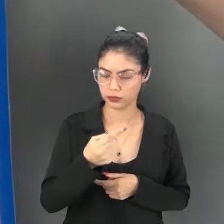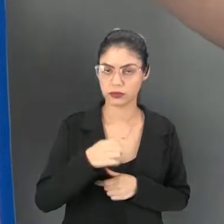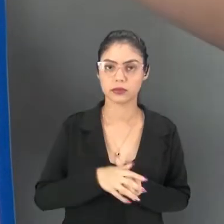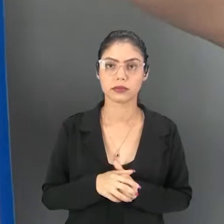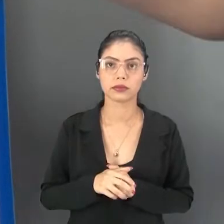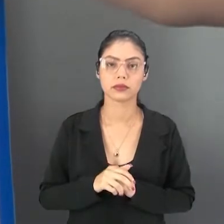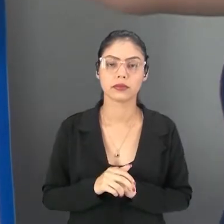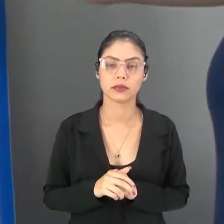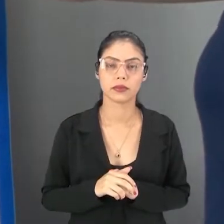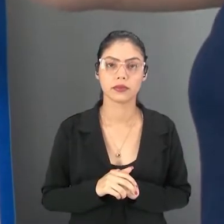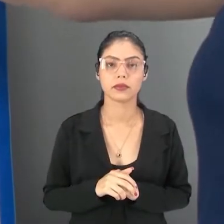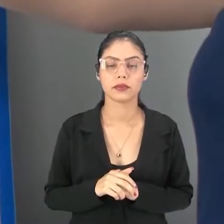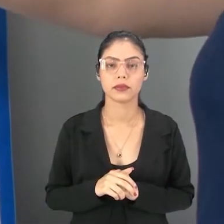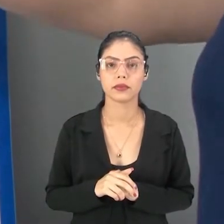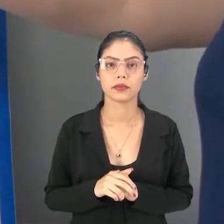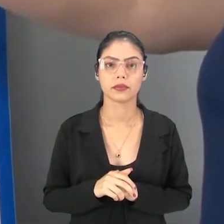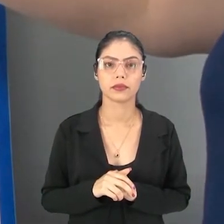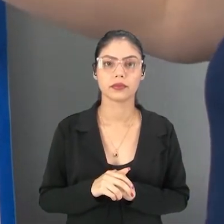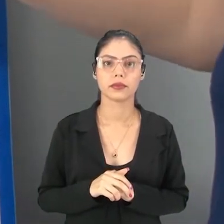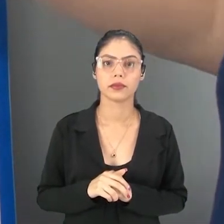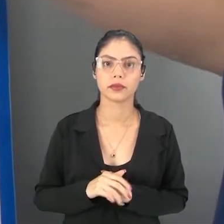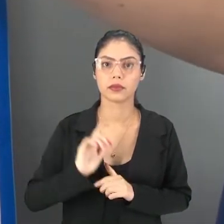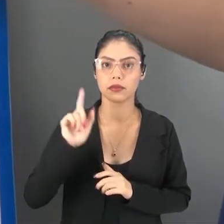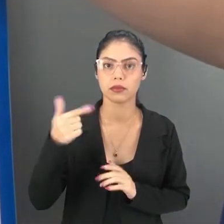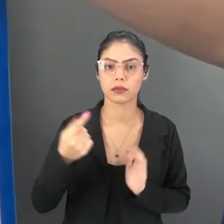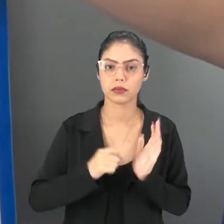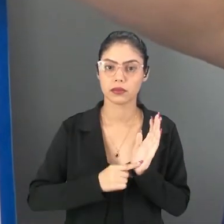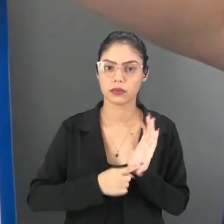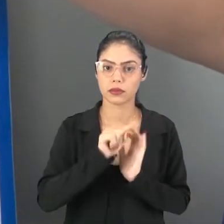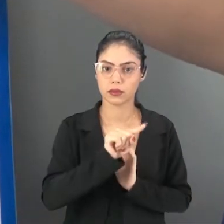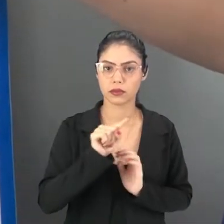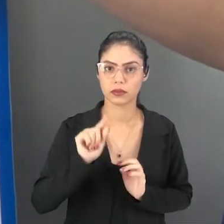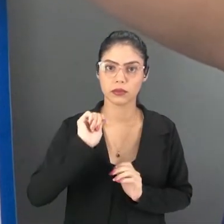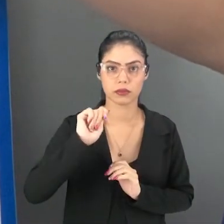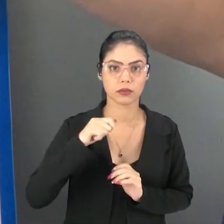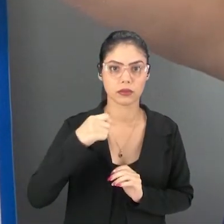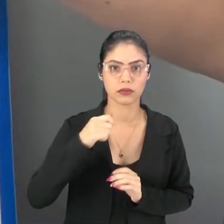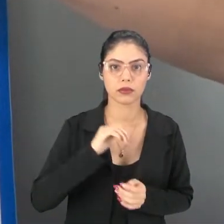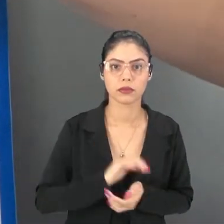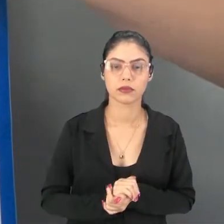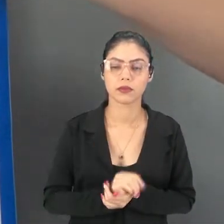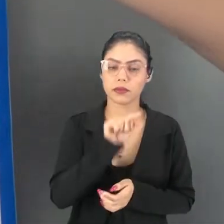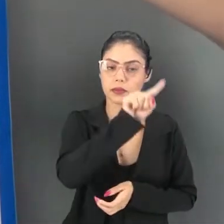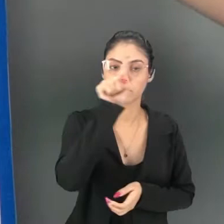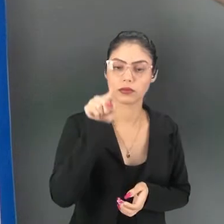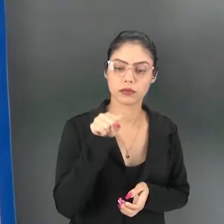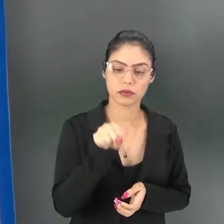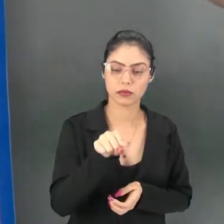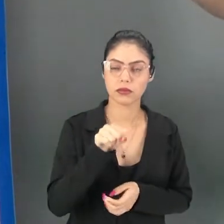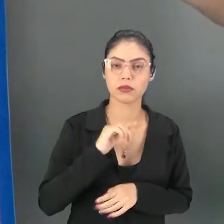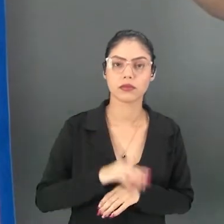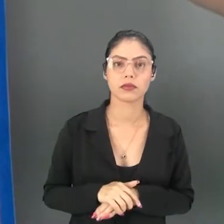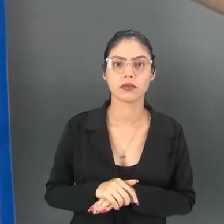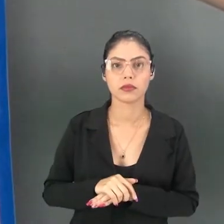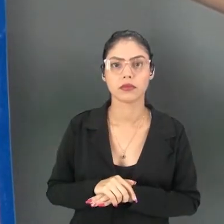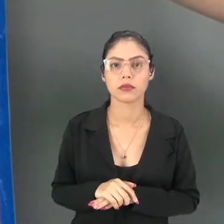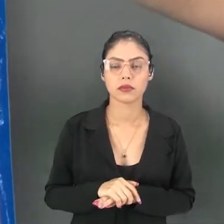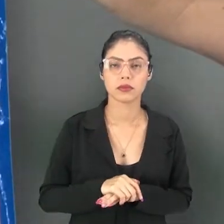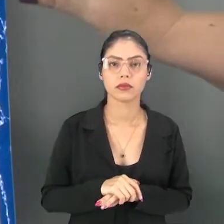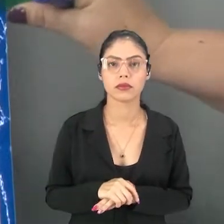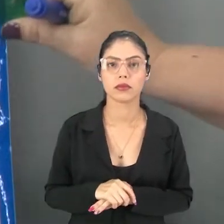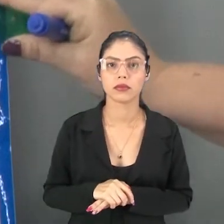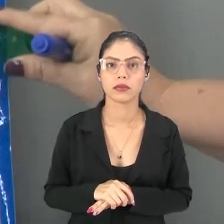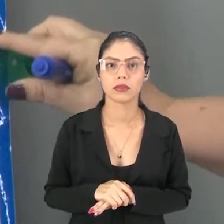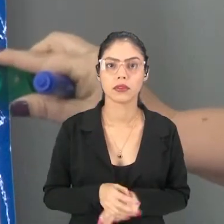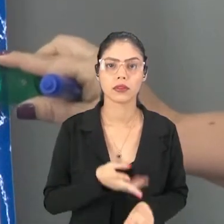vírgula, né? Temos uma outra pontuação, sinal de interrogação, né?